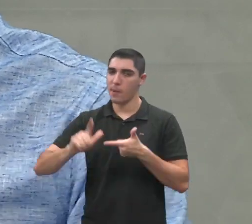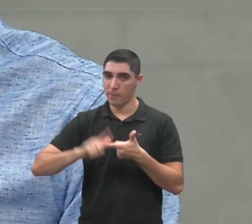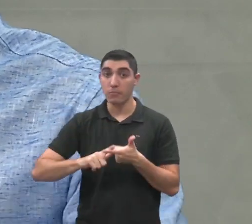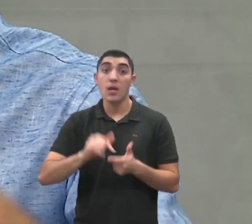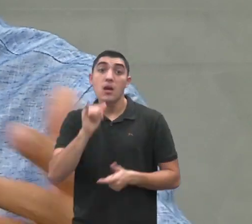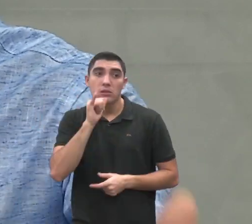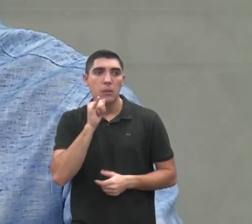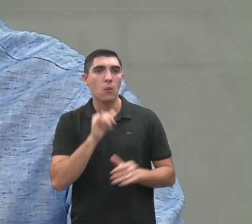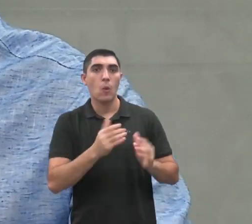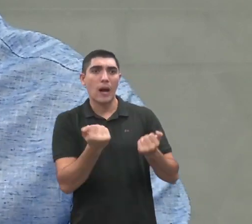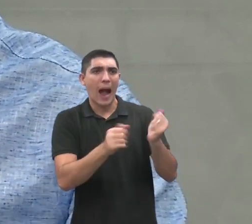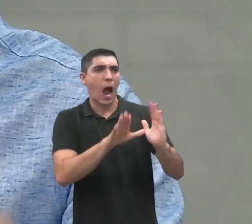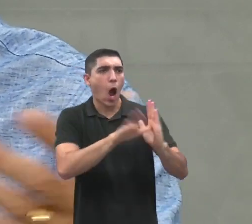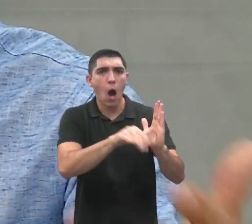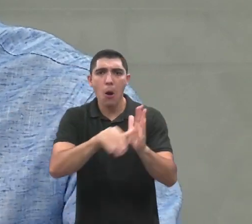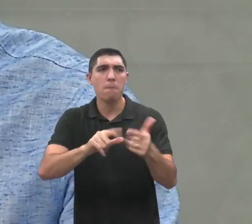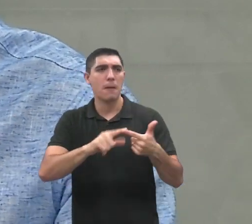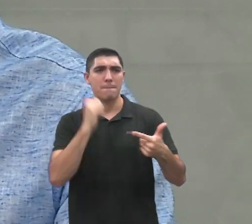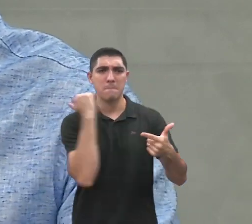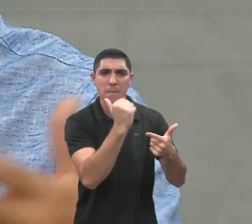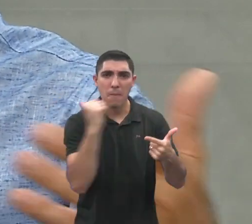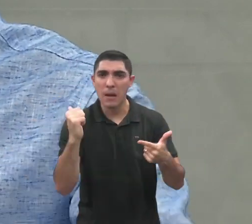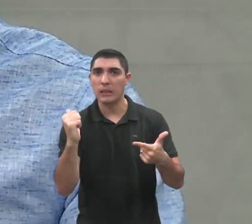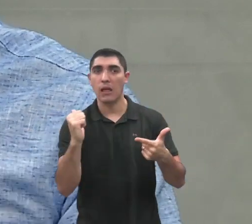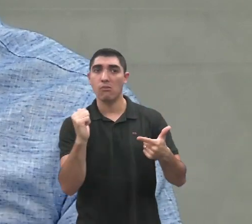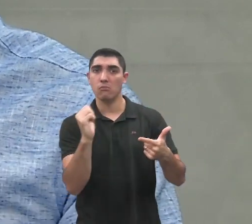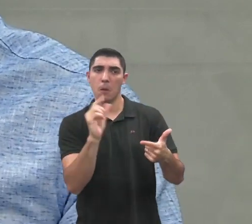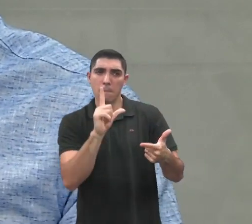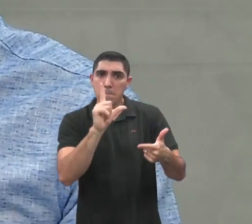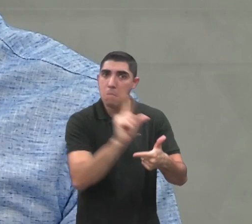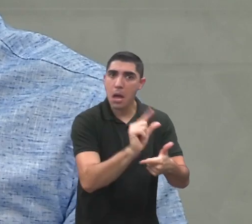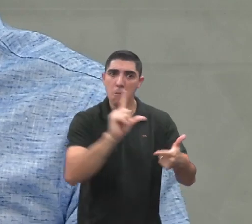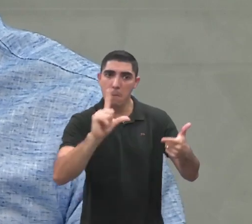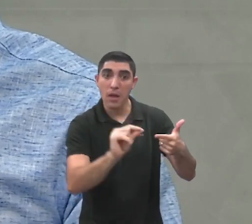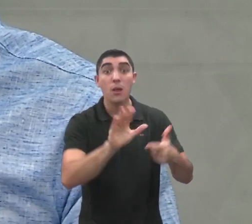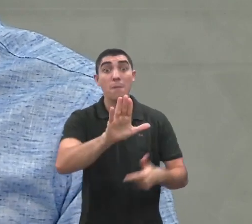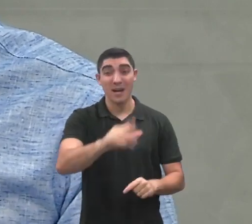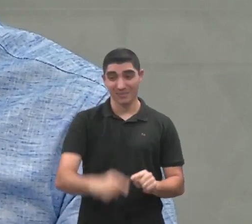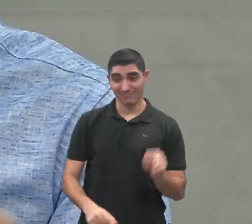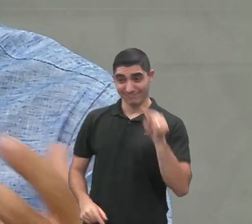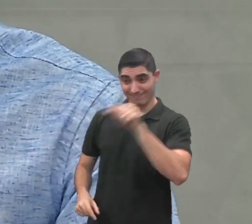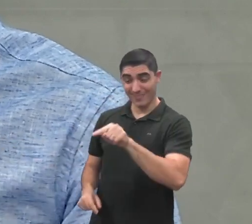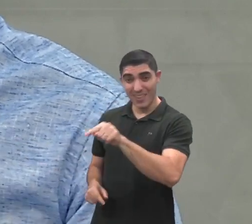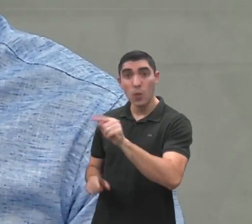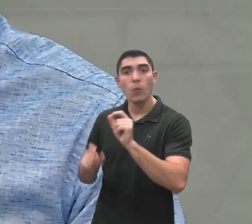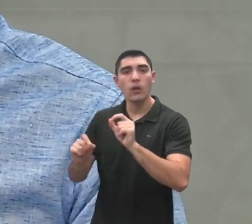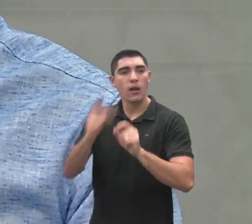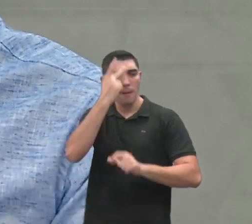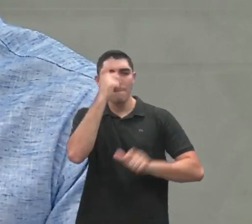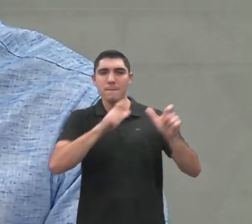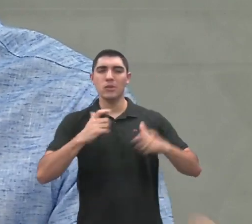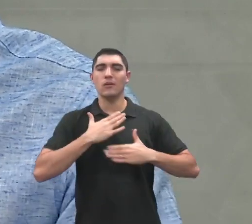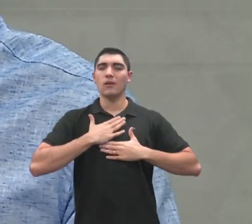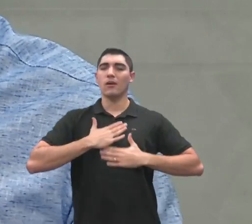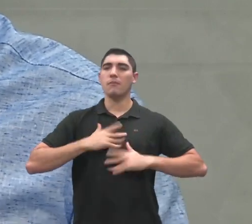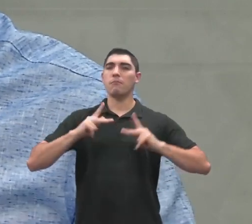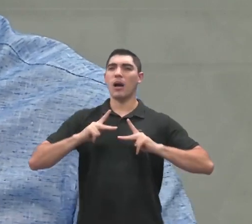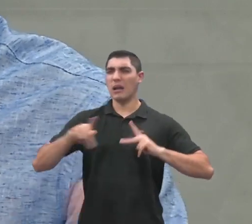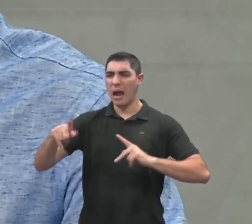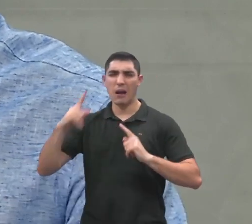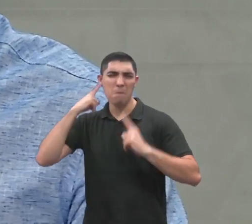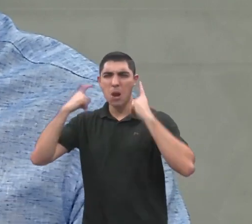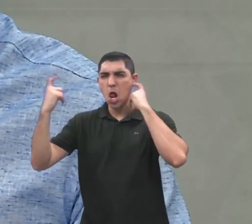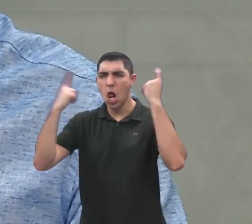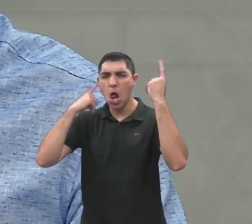a gente não tem roubos de carro, a gente não tem assassinatos, latrocínios, por outro lado, essas aglomerações, a perturbação do sossego,